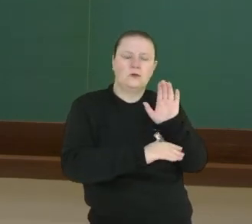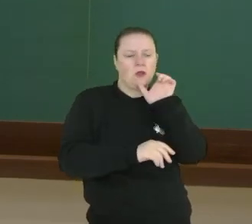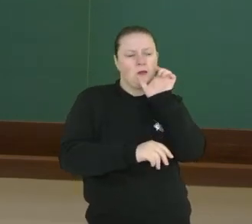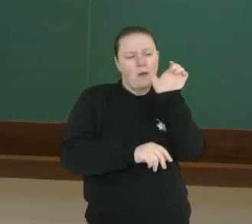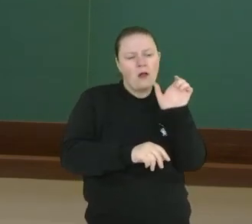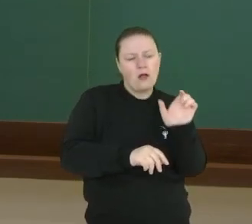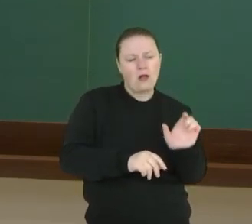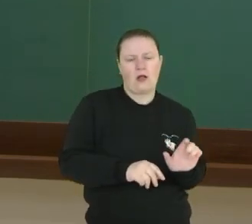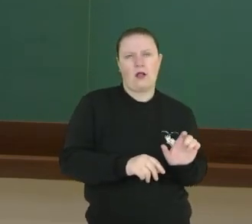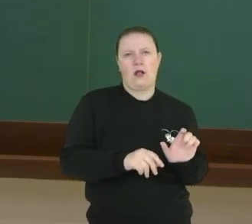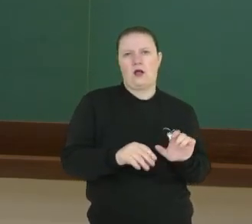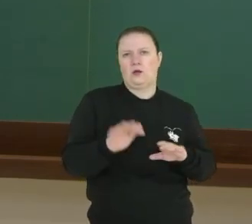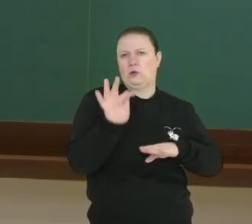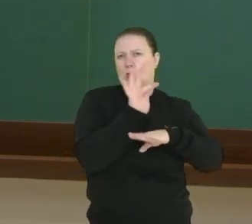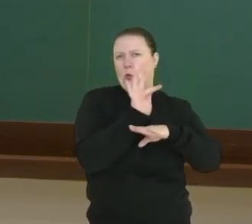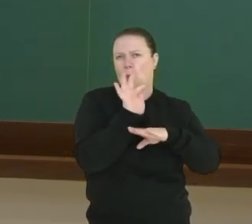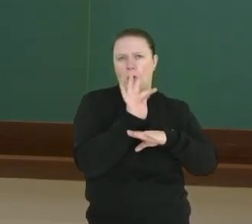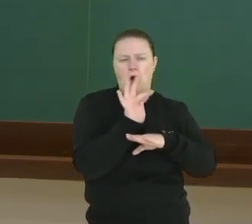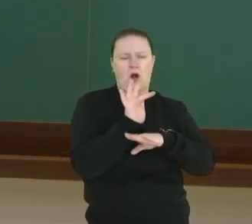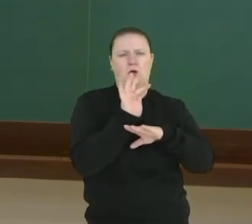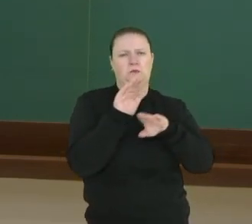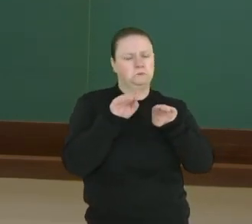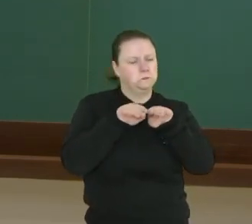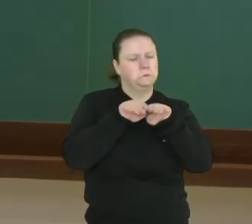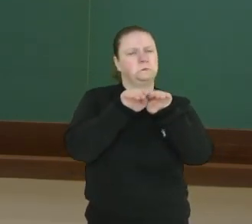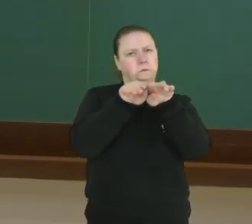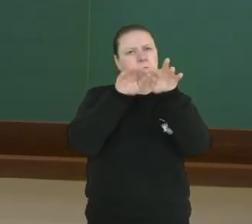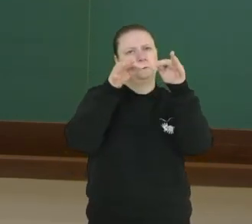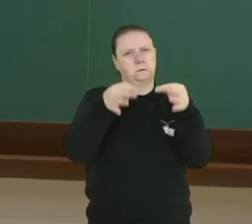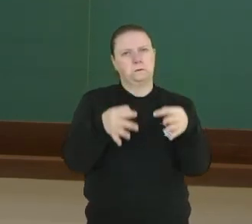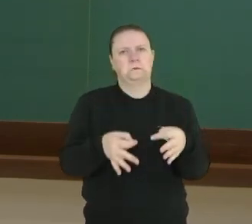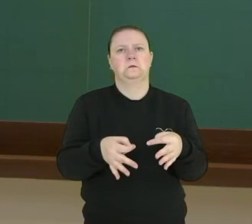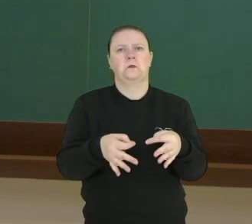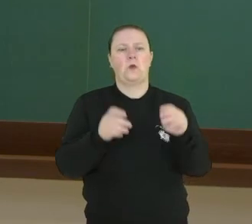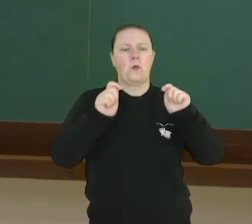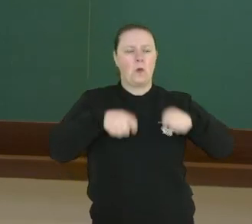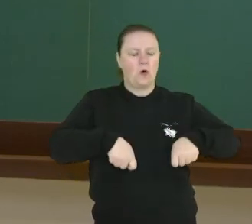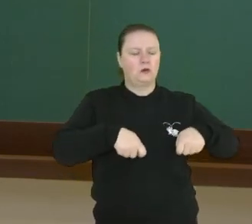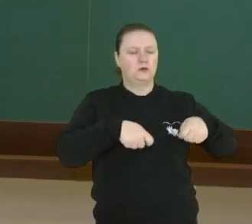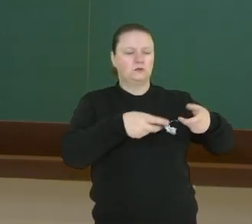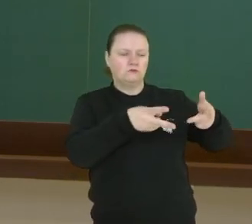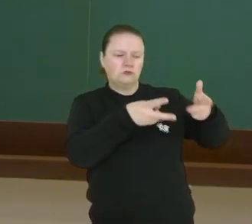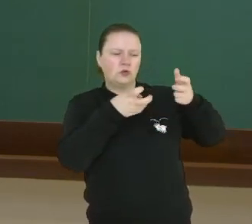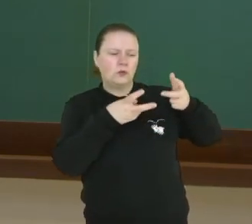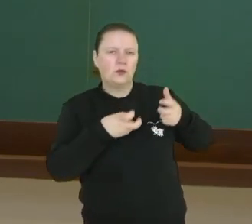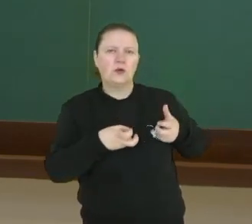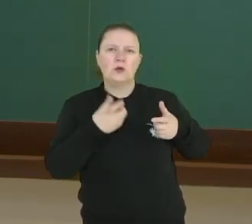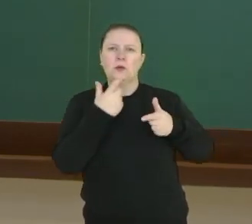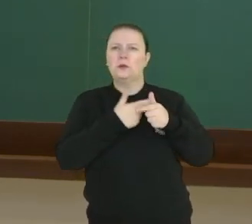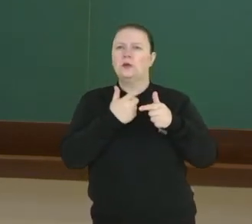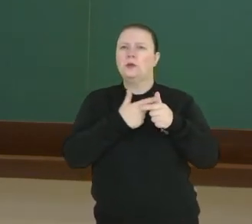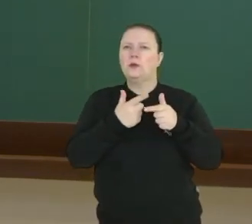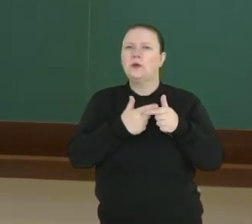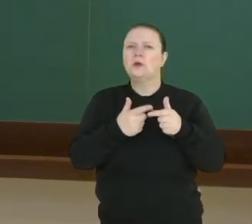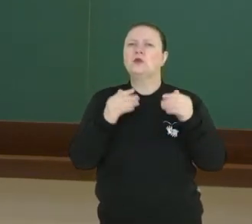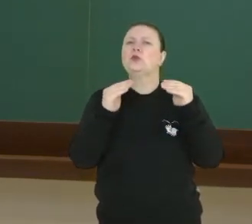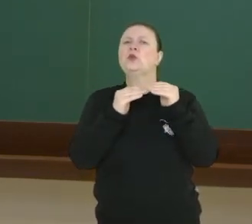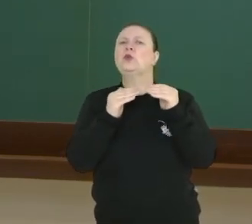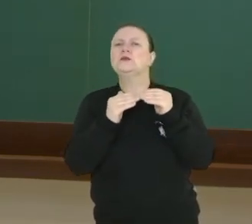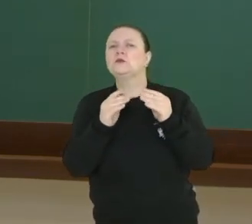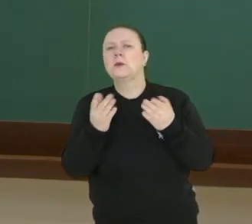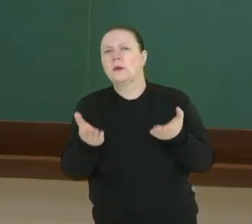norma padrão, certo? Há tempo de identificar problemas de concordância, existe uma preocupação maior do